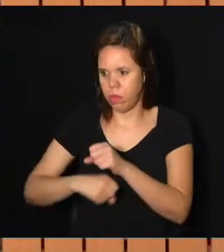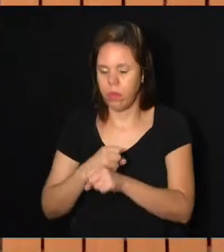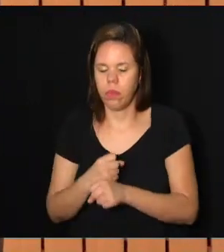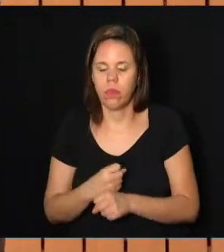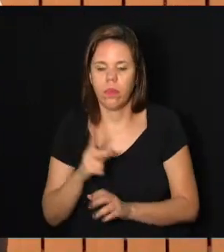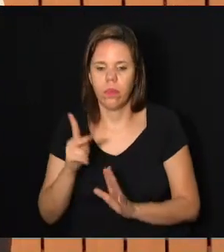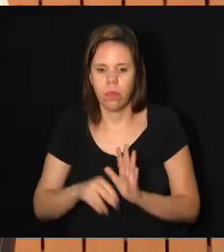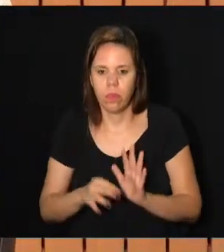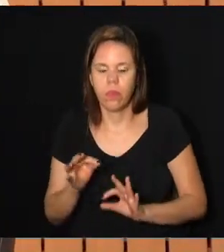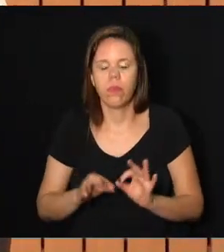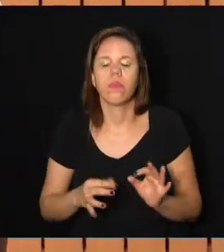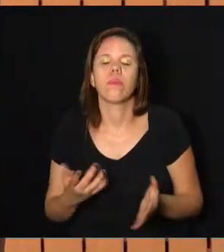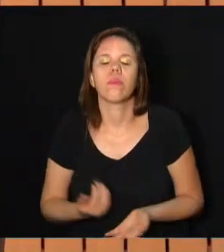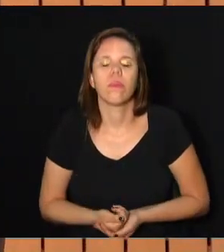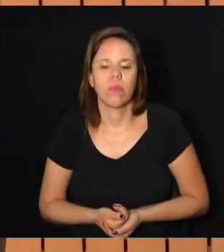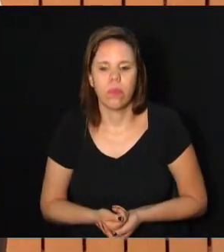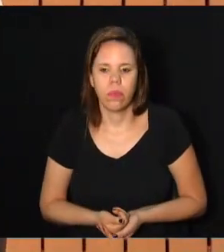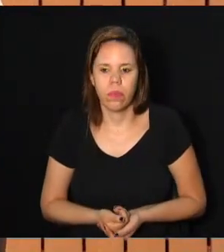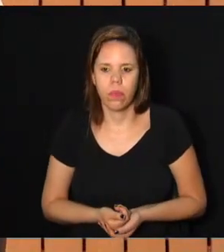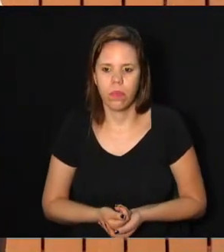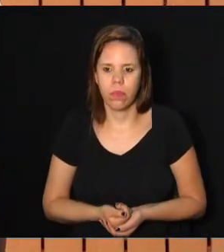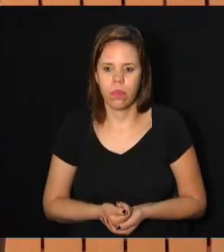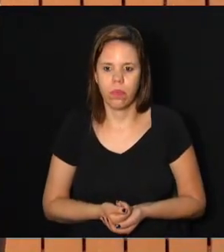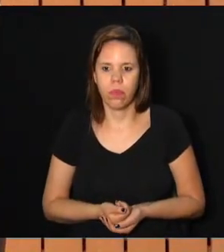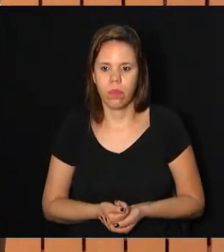é um projeto que